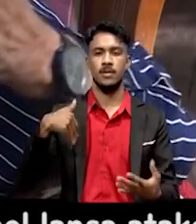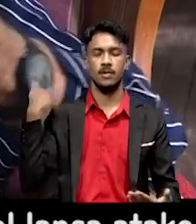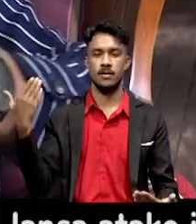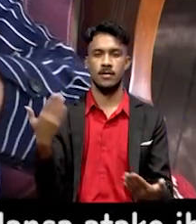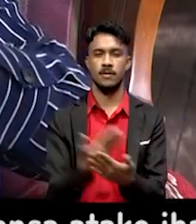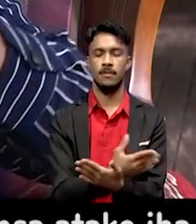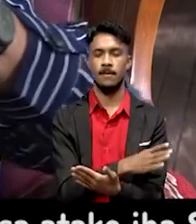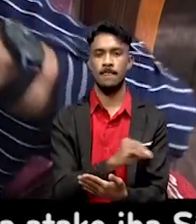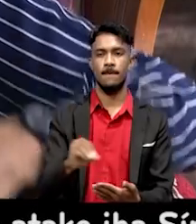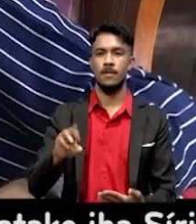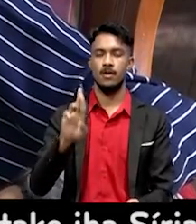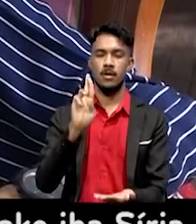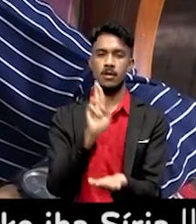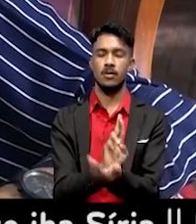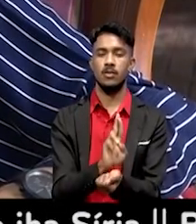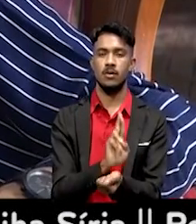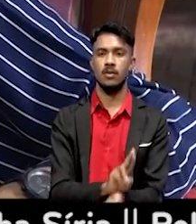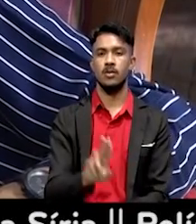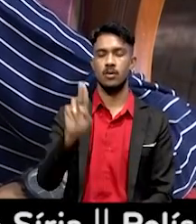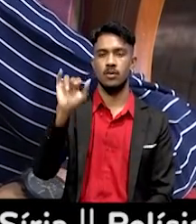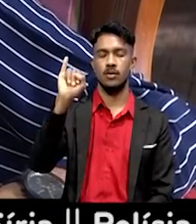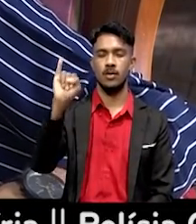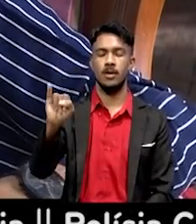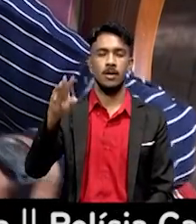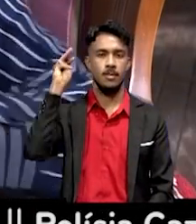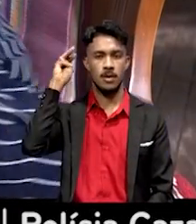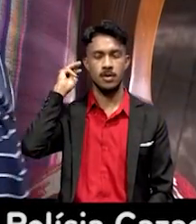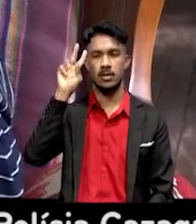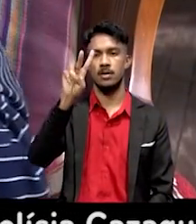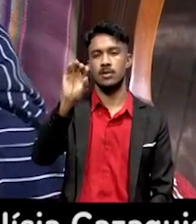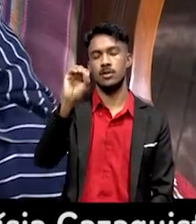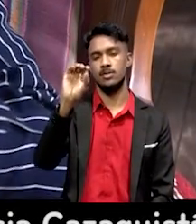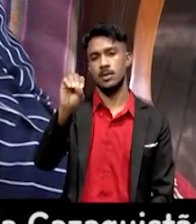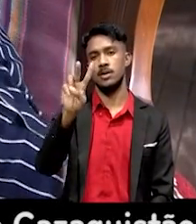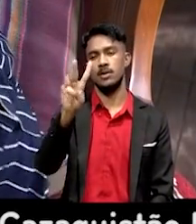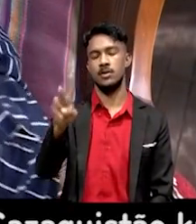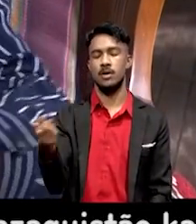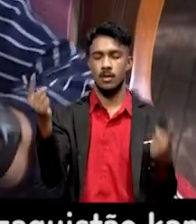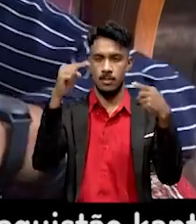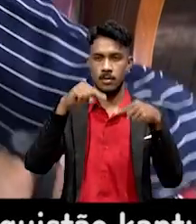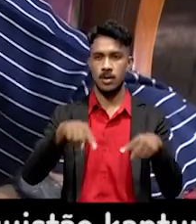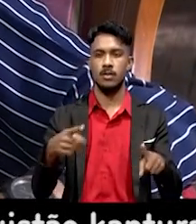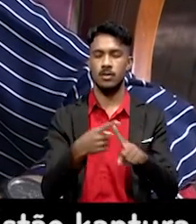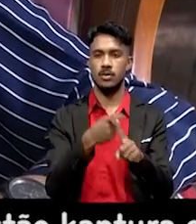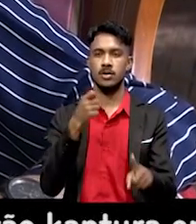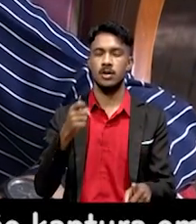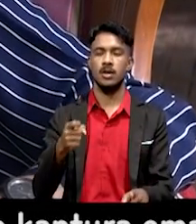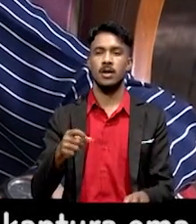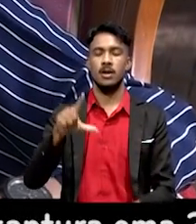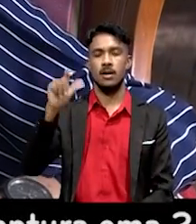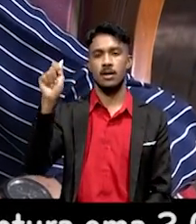Araújo ulu que era ministro tiona 2002 ni mais tave Mariano Savino Fernando Lassama